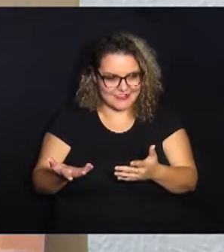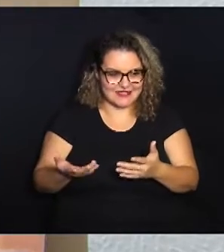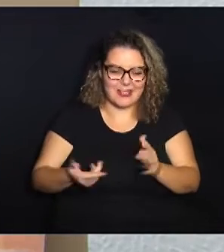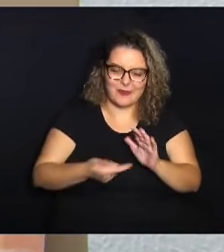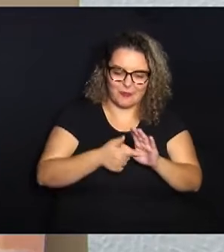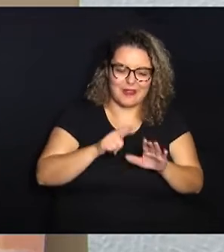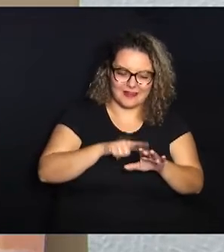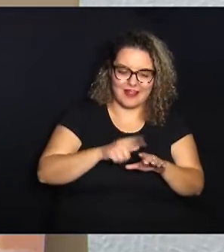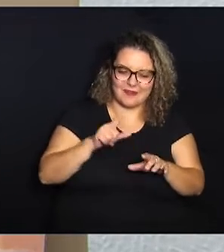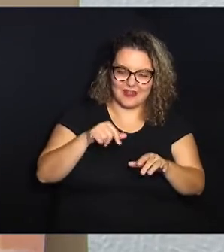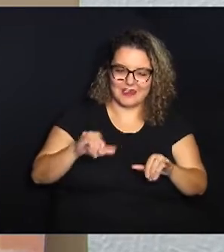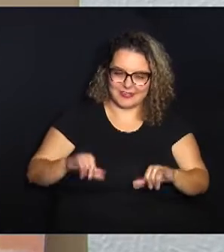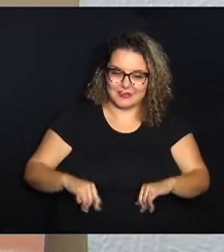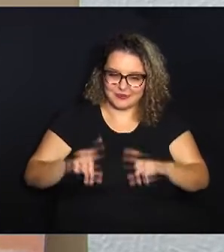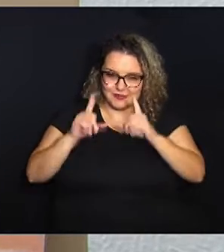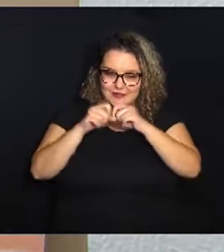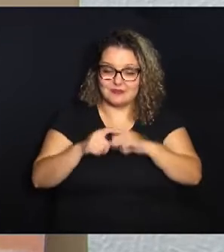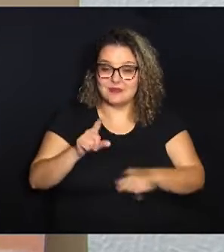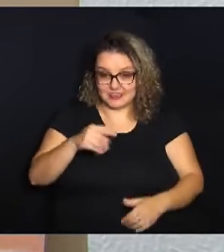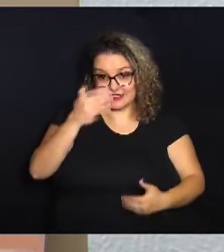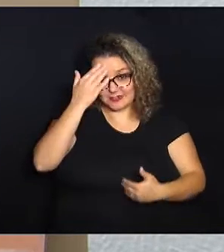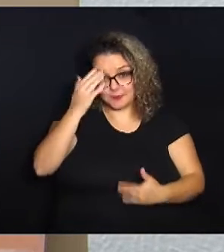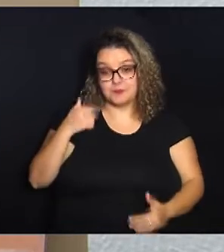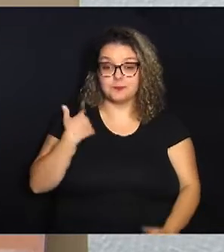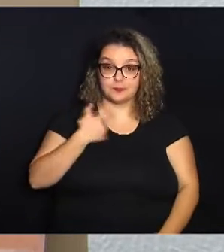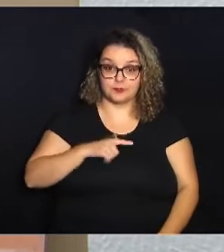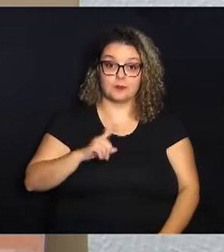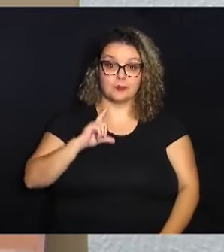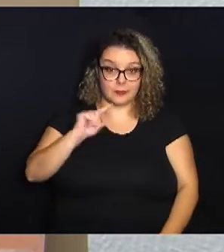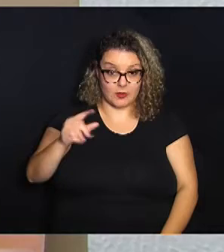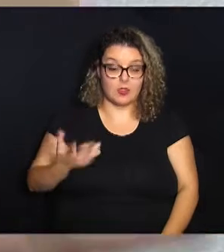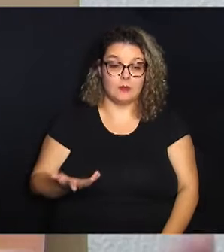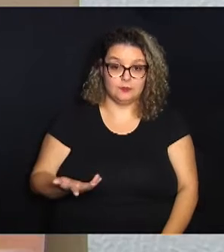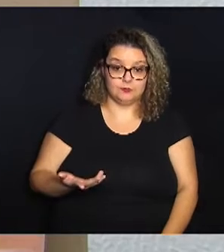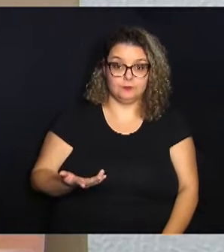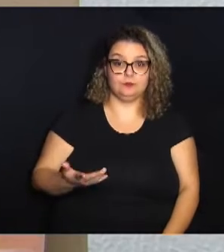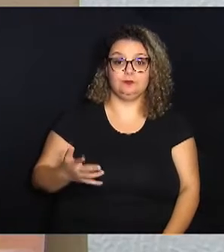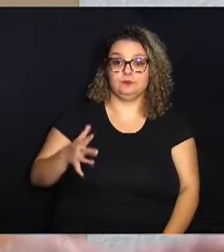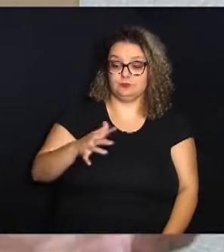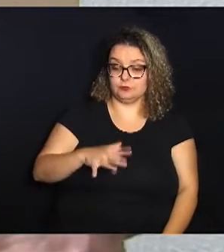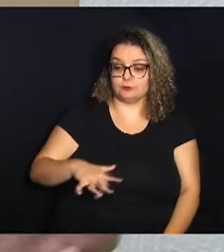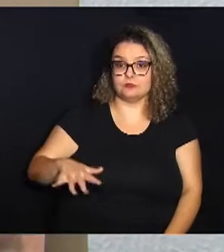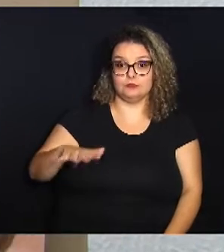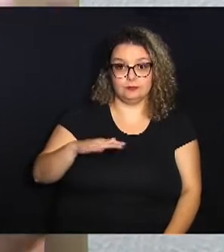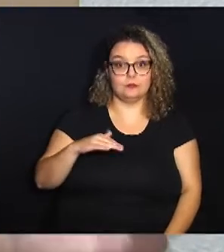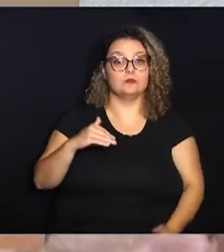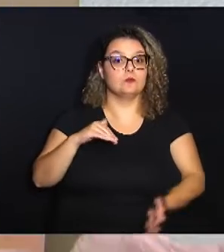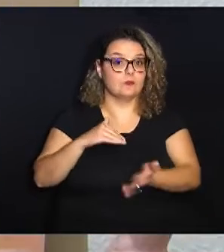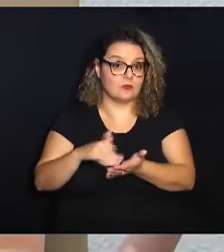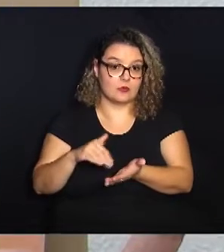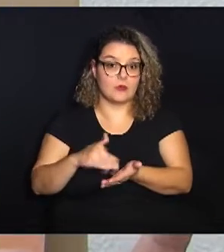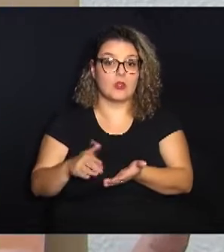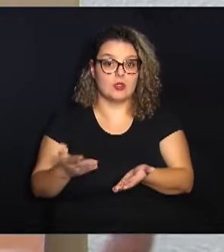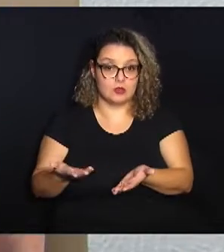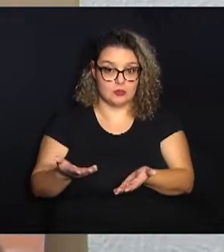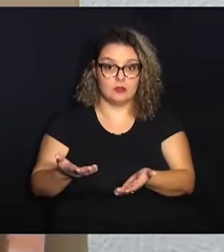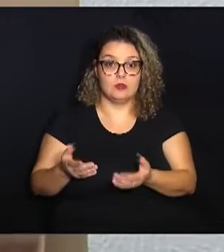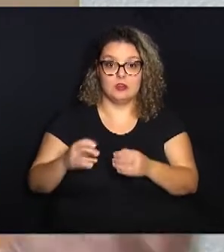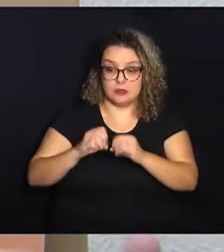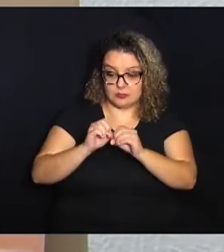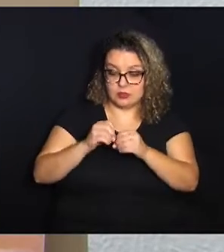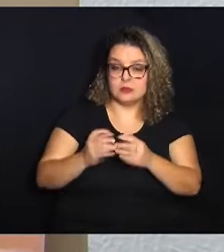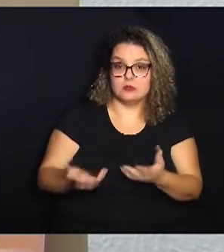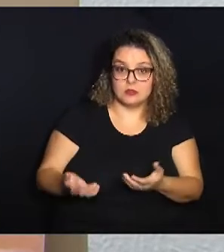é muito gratificante. Nós saímos, fomos para um escritório, que era um escritório-laboratório,